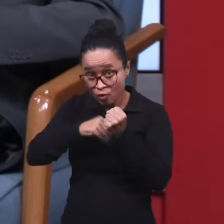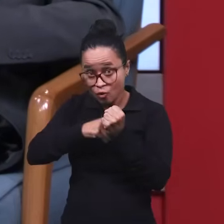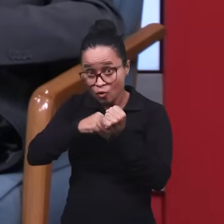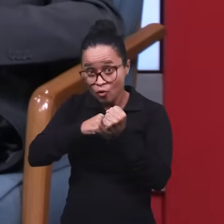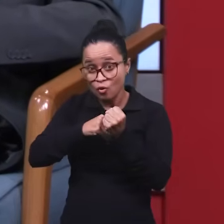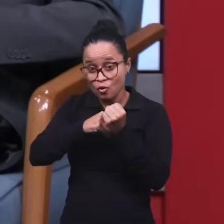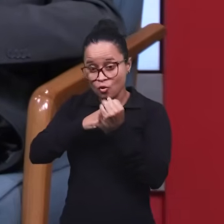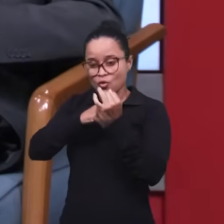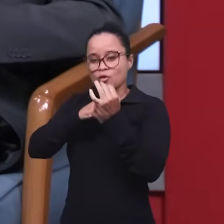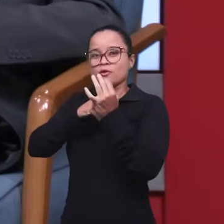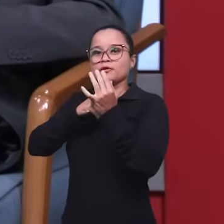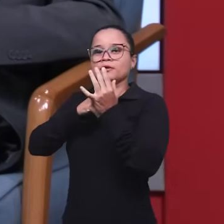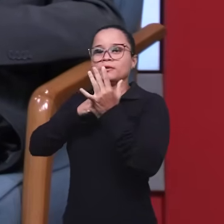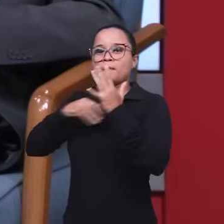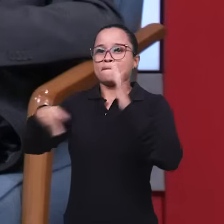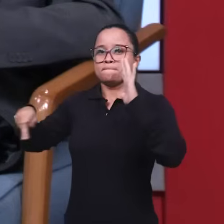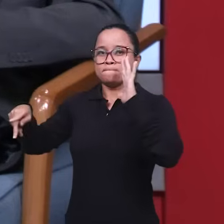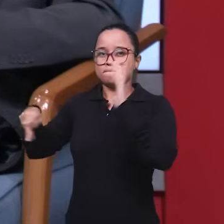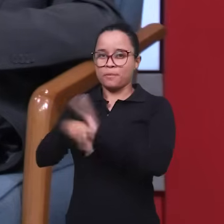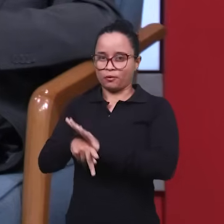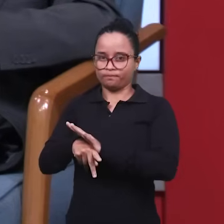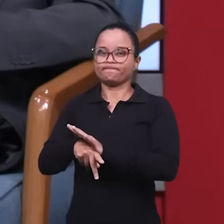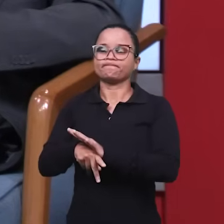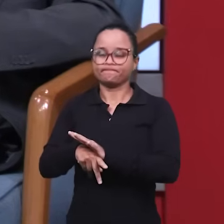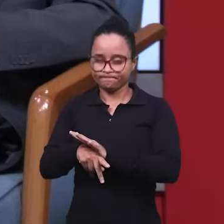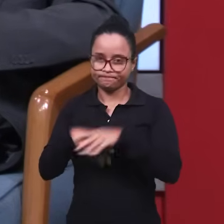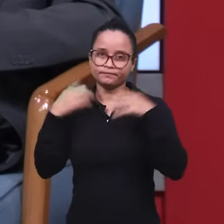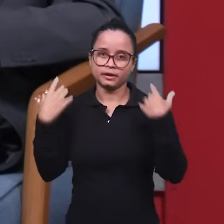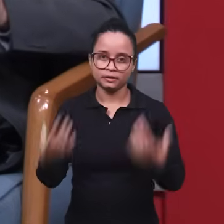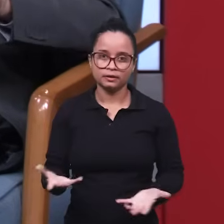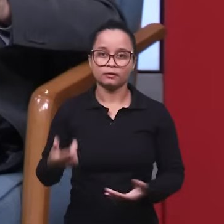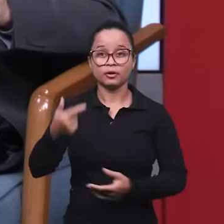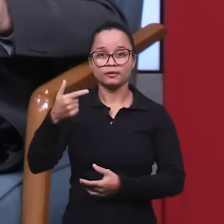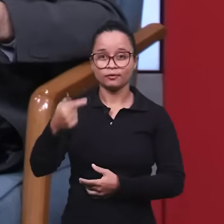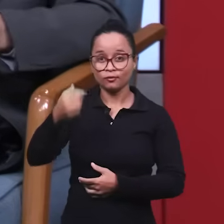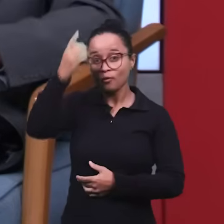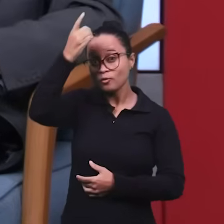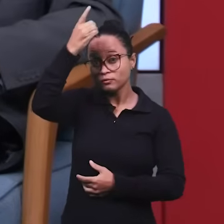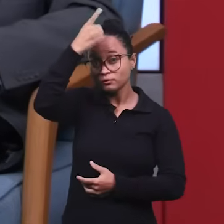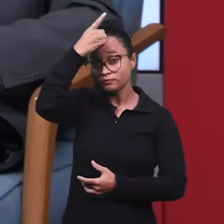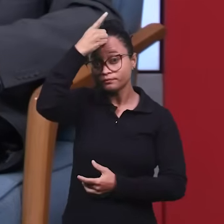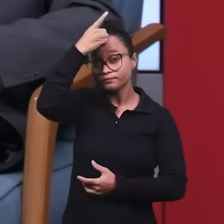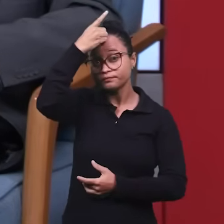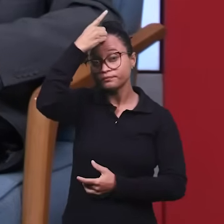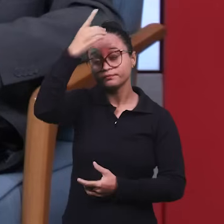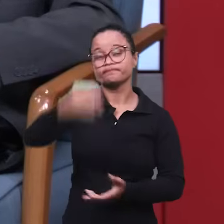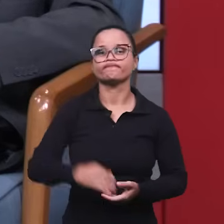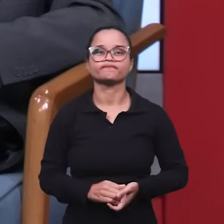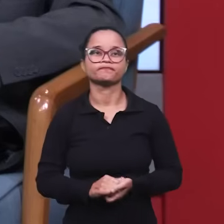mistério, só aquilo que provém do Espírito Santo. Por isso que é o sétimo dom.